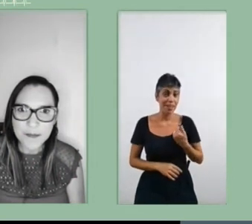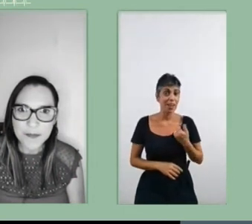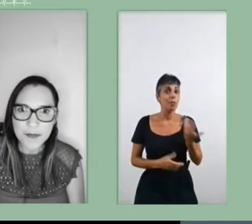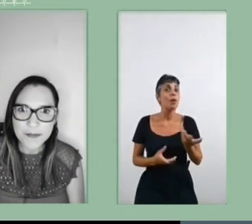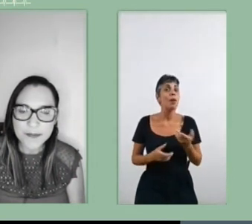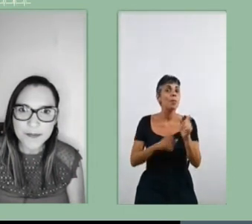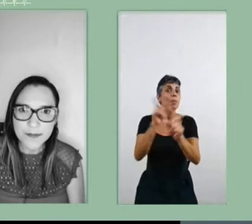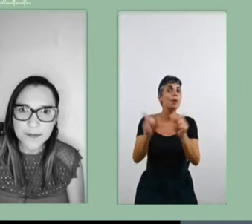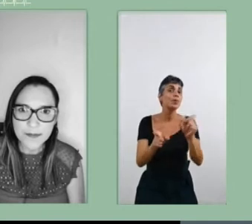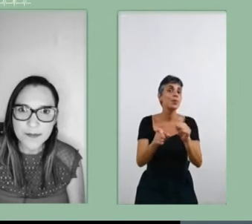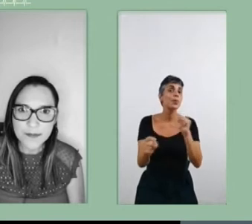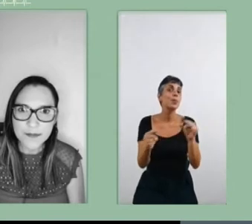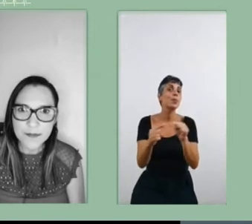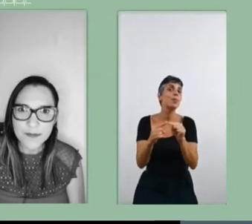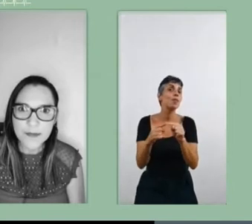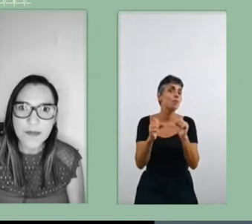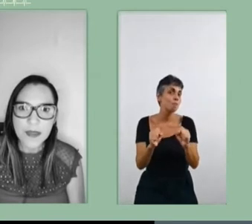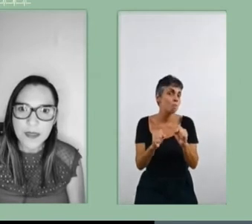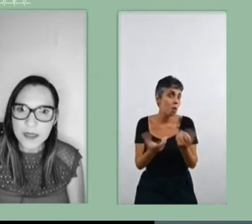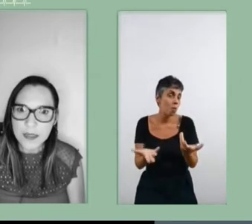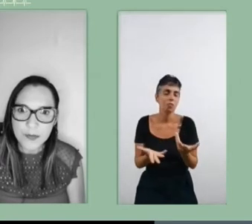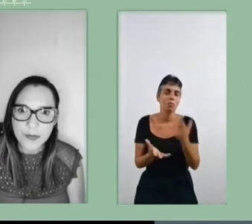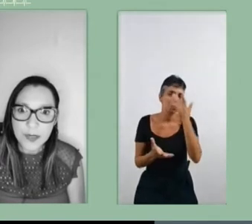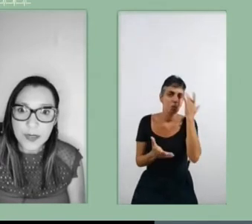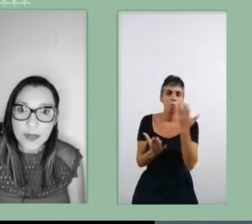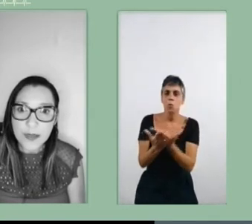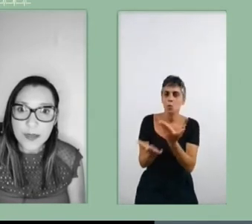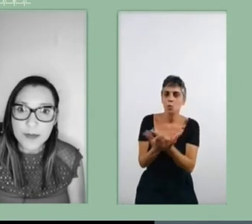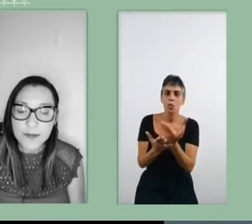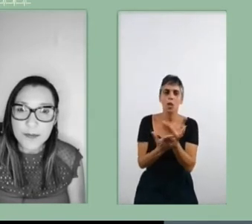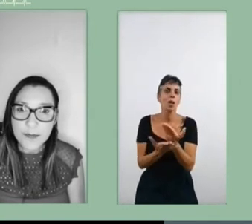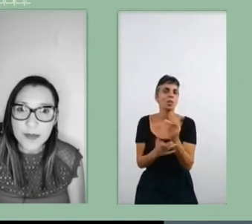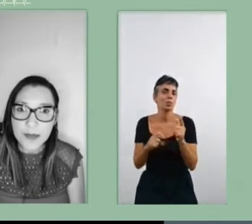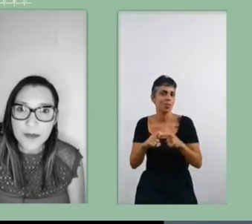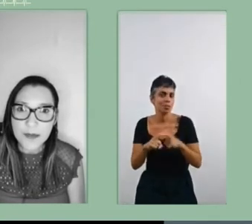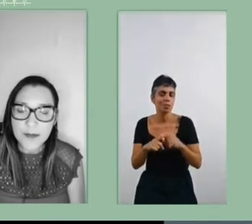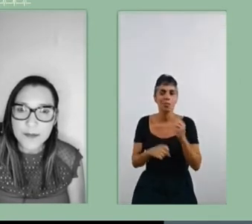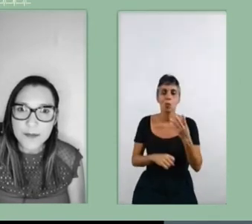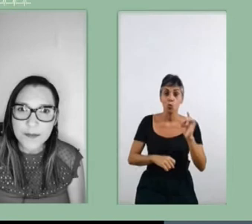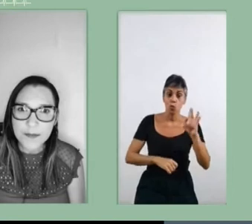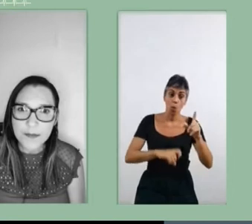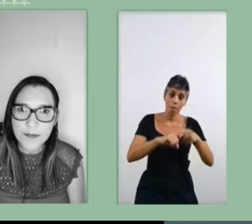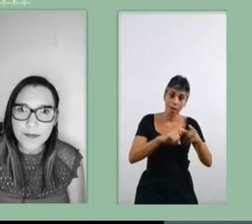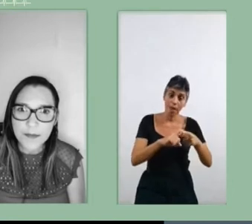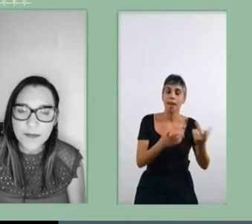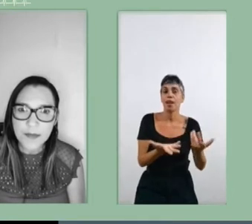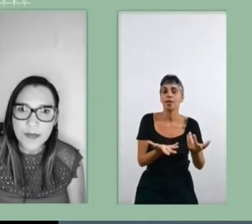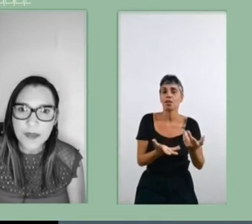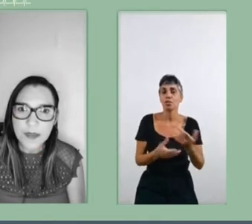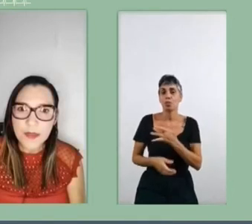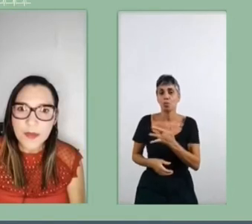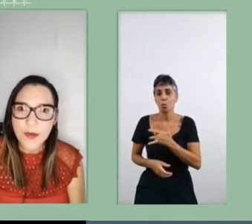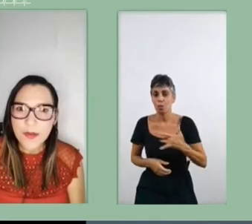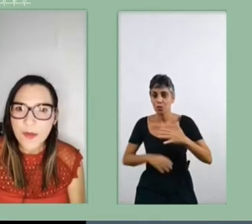fazer estudantes de medicina? É o quê? É médico prescritor? Profissionais da área de saúde? Conta